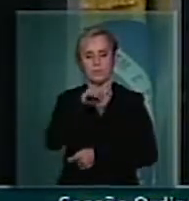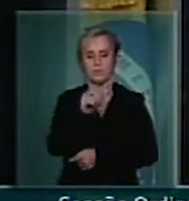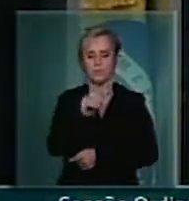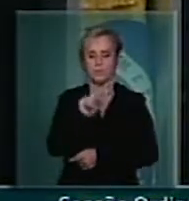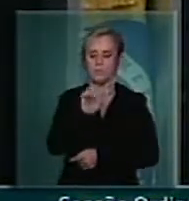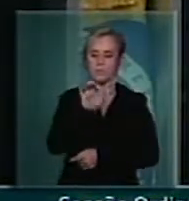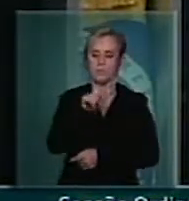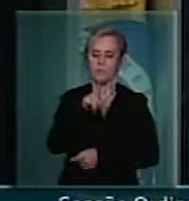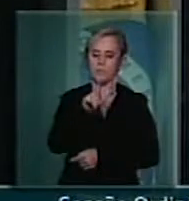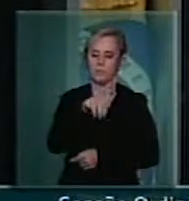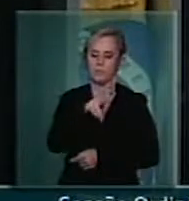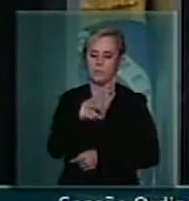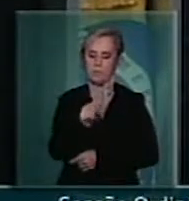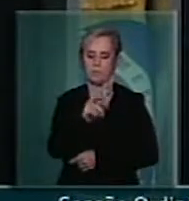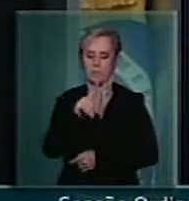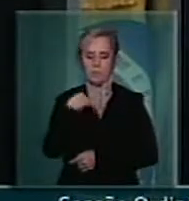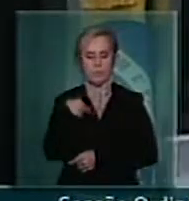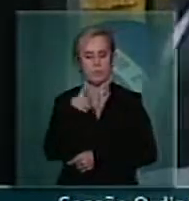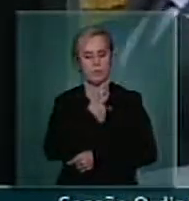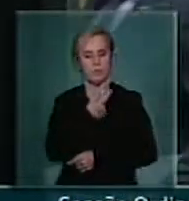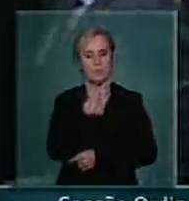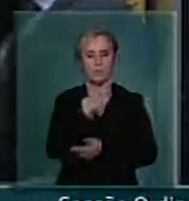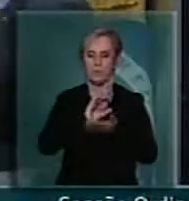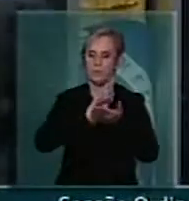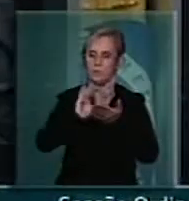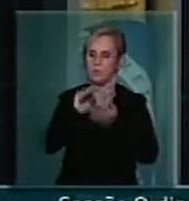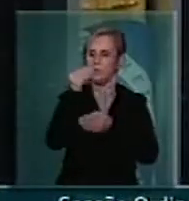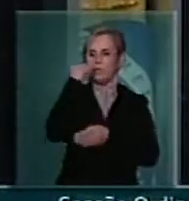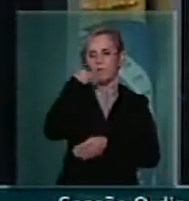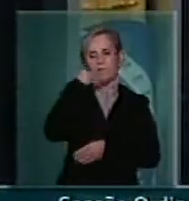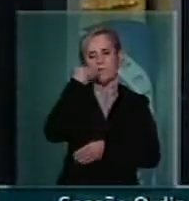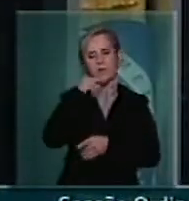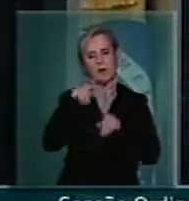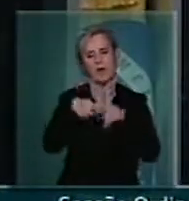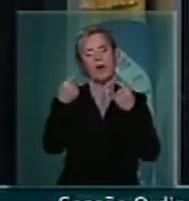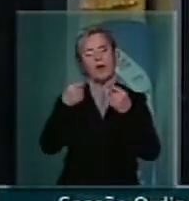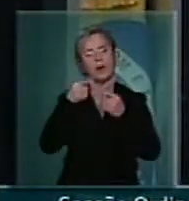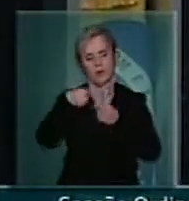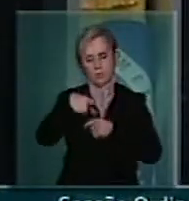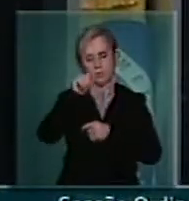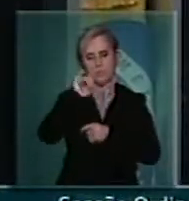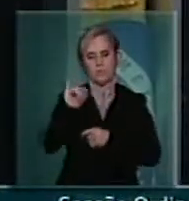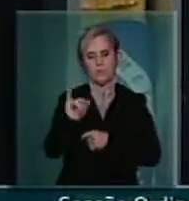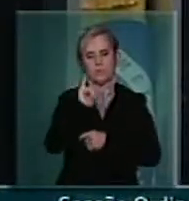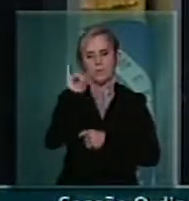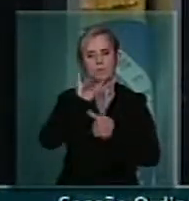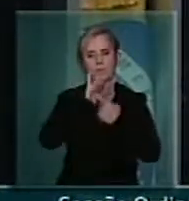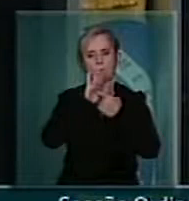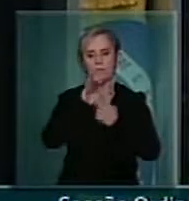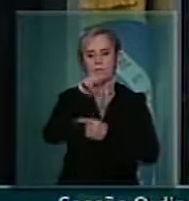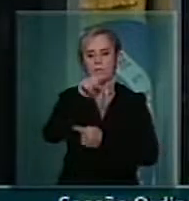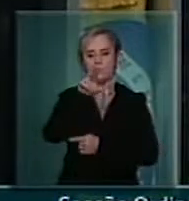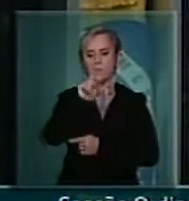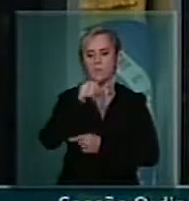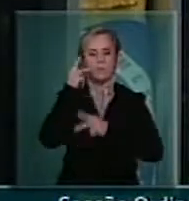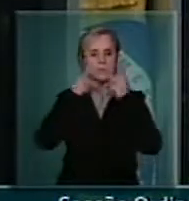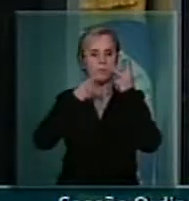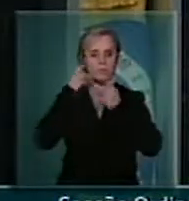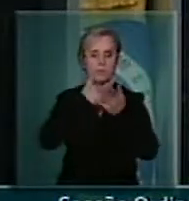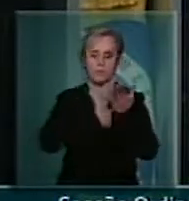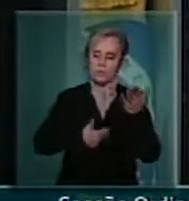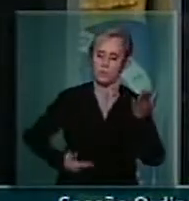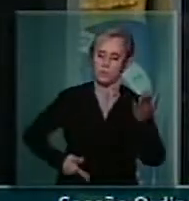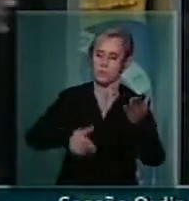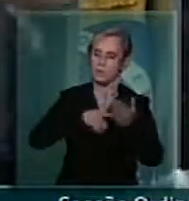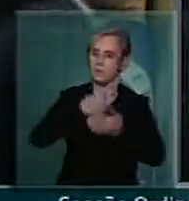temos um subfinanciamento, mas é preciso ressaltar que o SUS é uma política pública que tem o